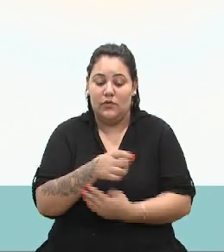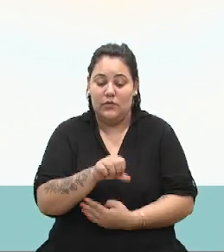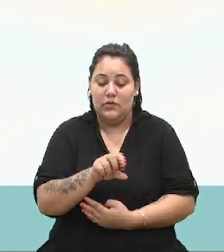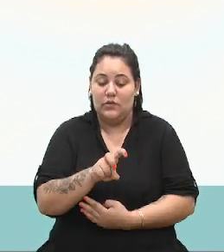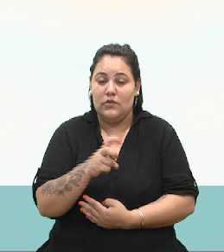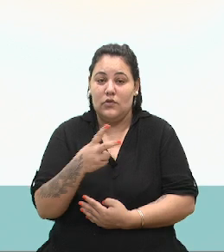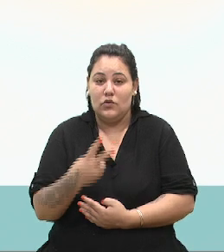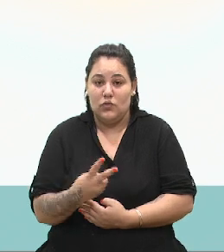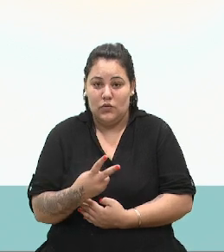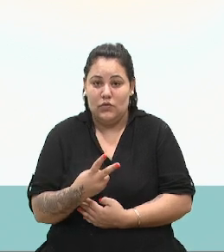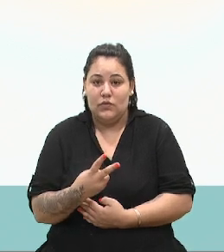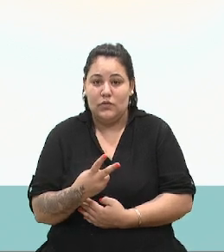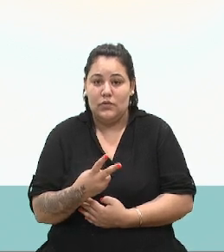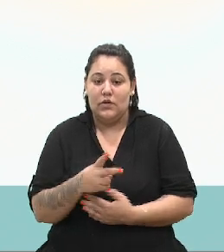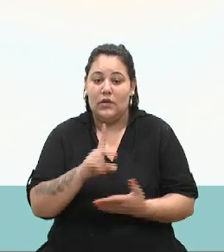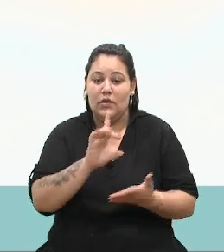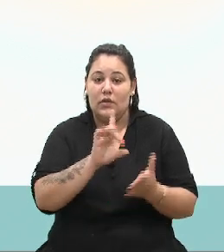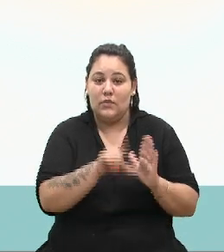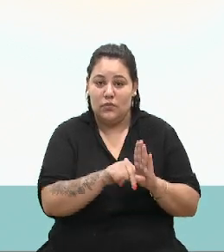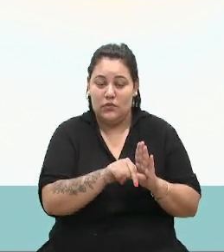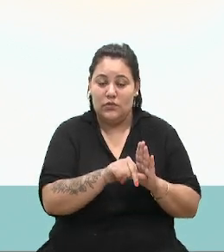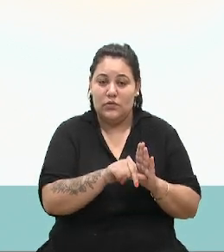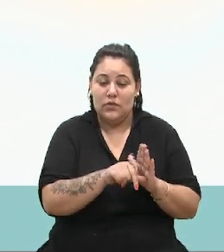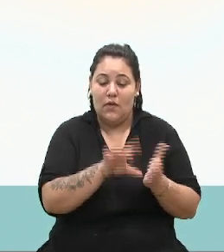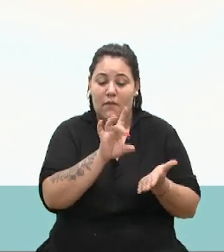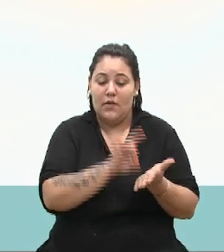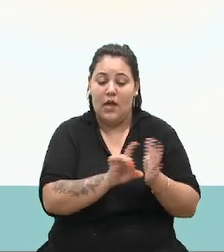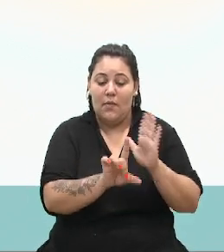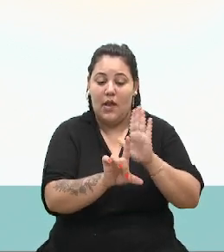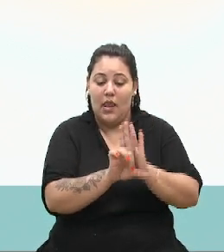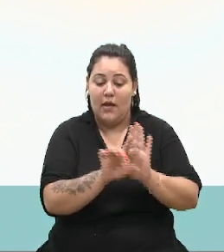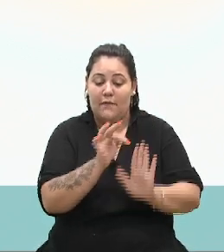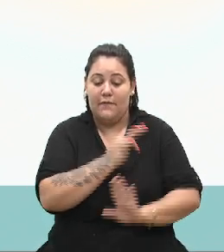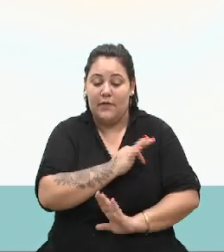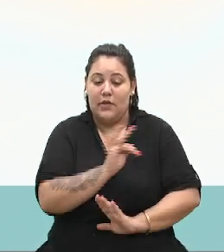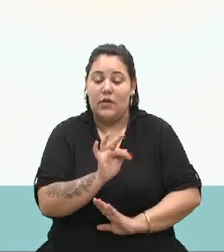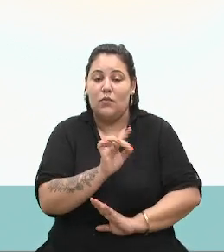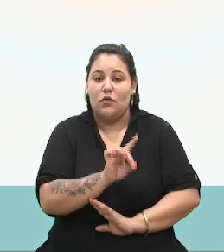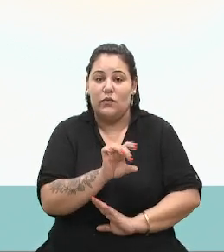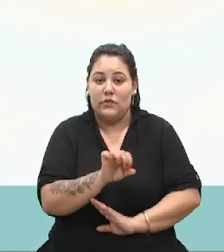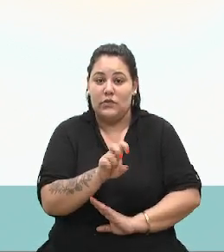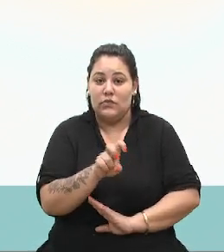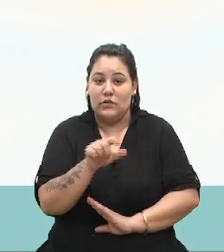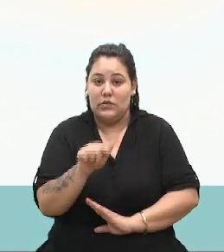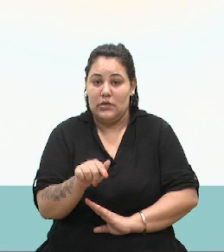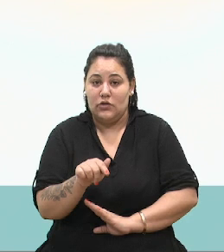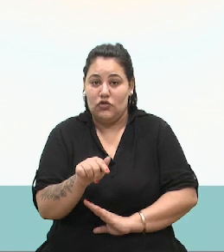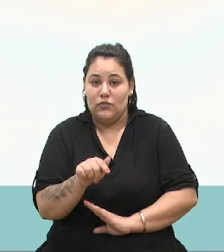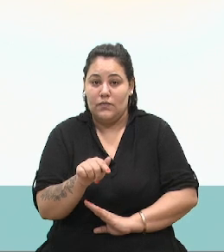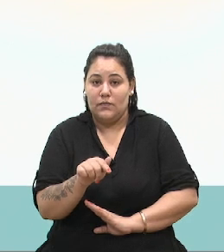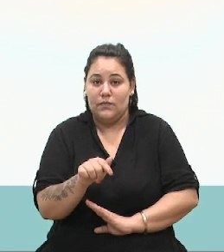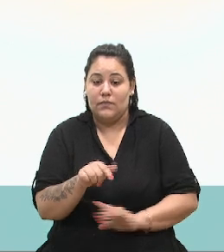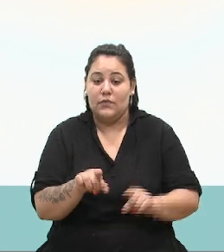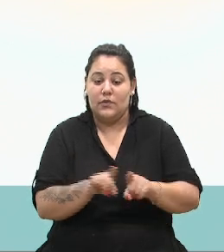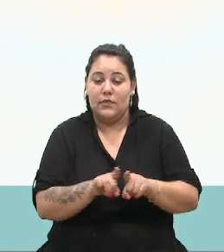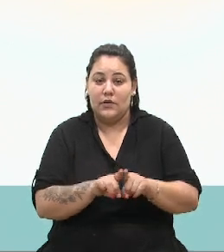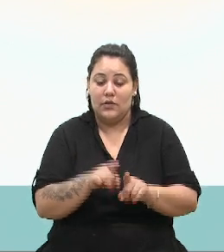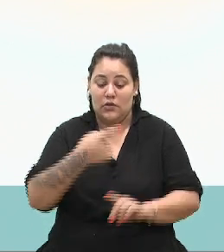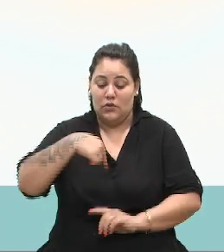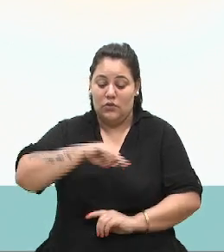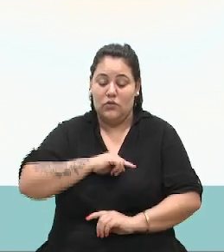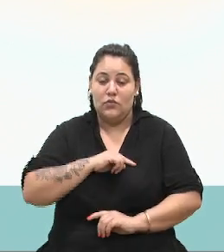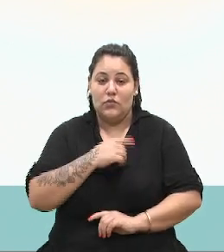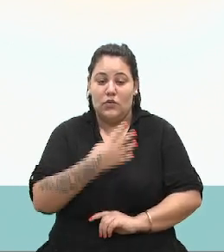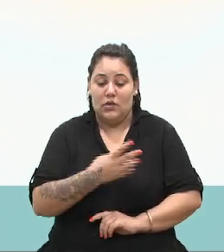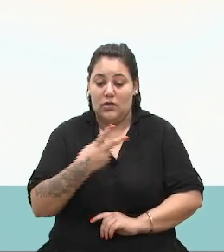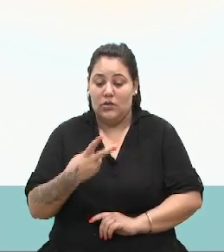1952, depois fez regulamentado para uma lei federal em 1957. Nós somos 42